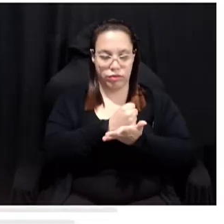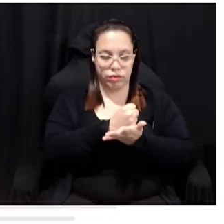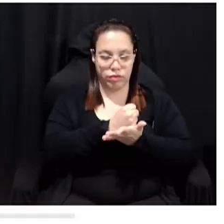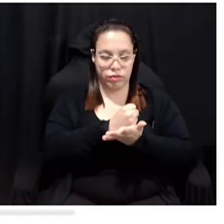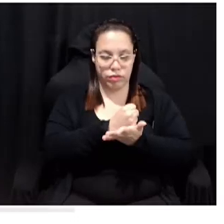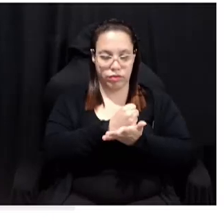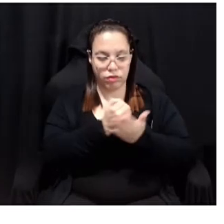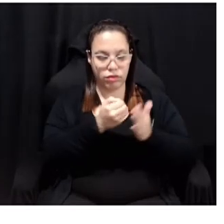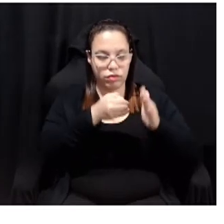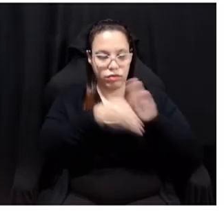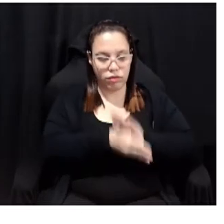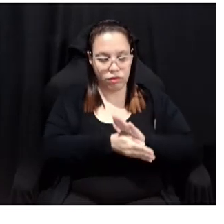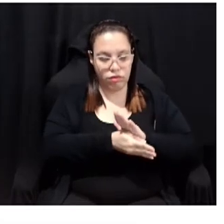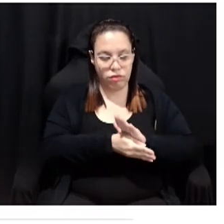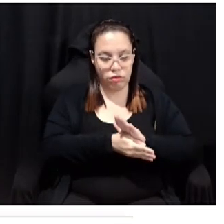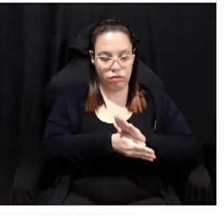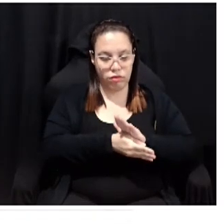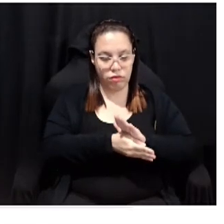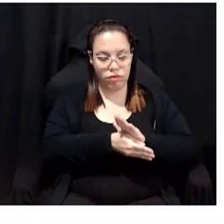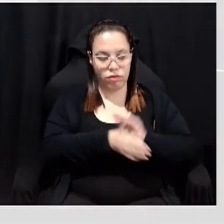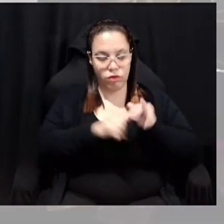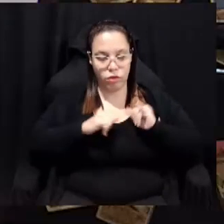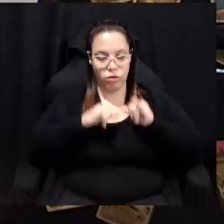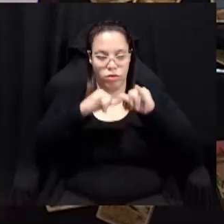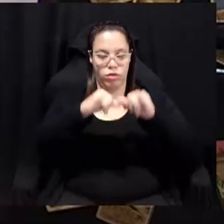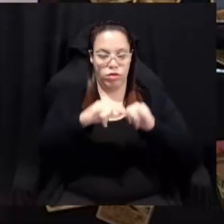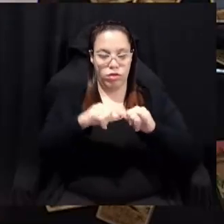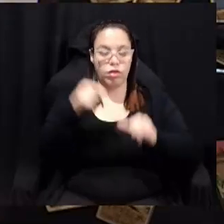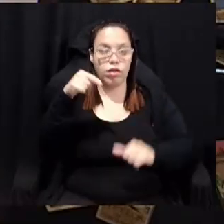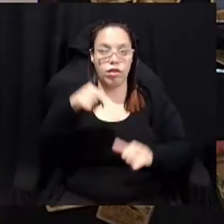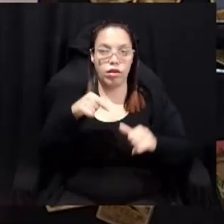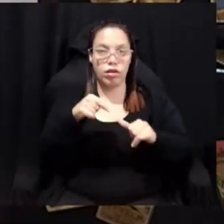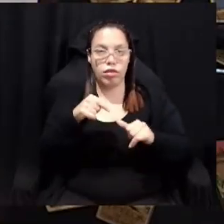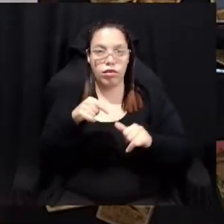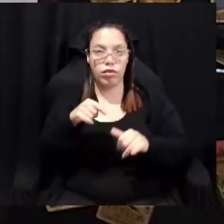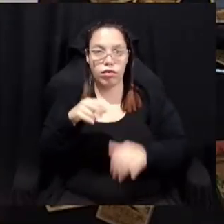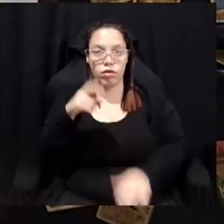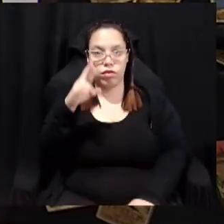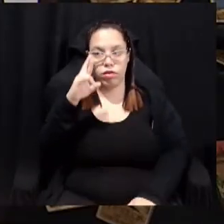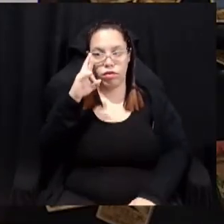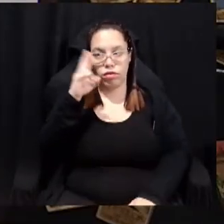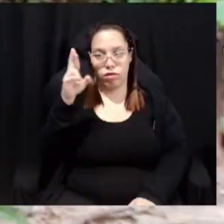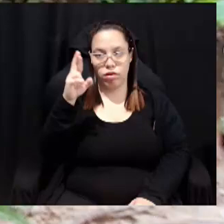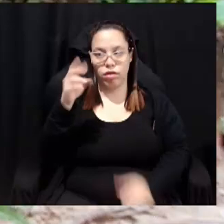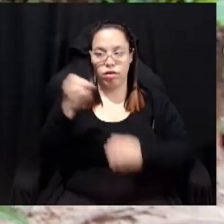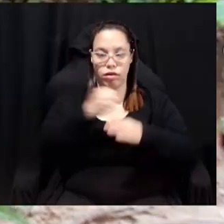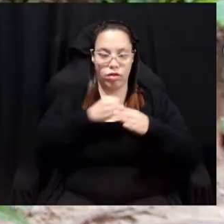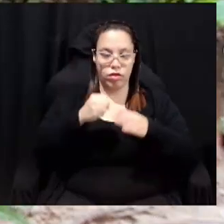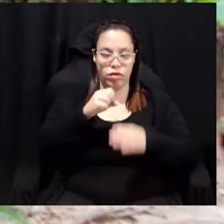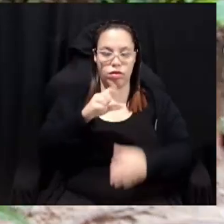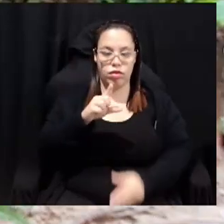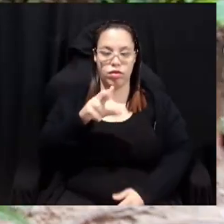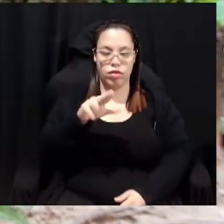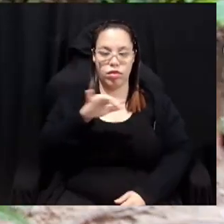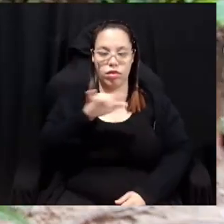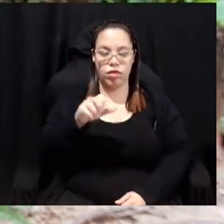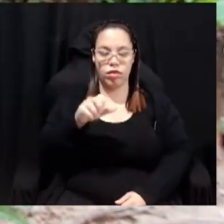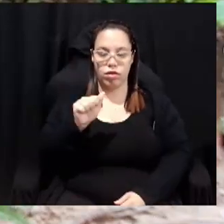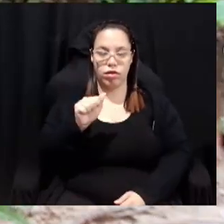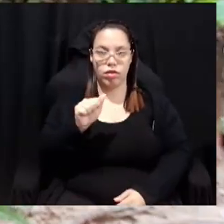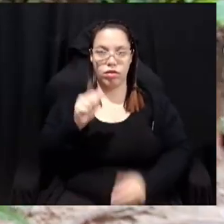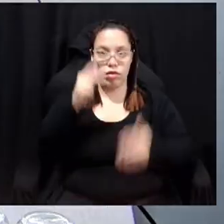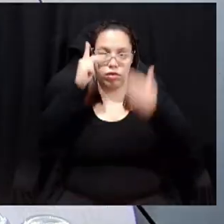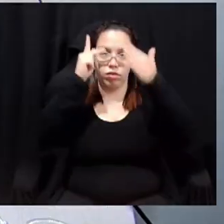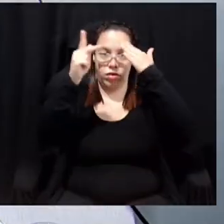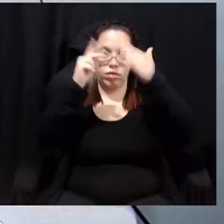e abastecimento. E é neste cenário que a chefe de cozinha Luísa e o psicanalista Daniel resolveram